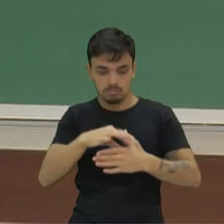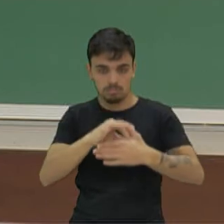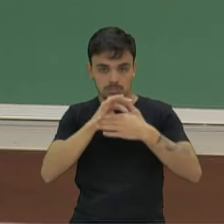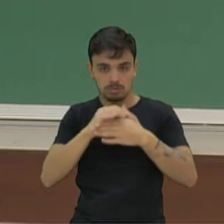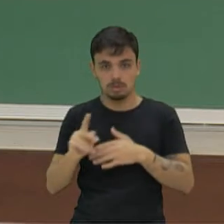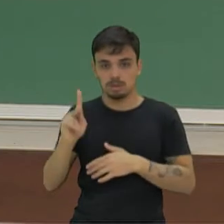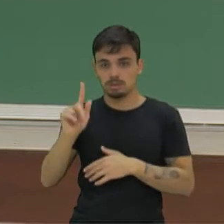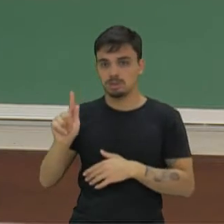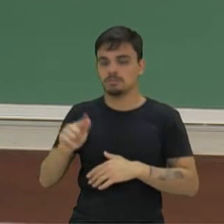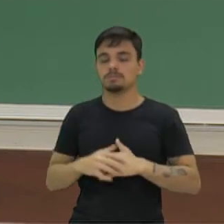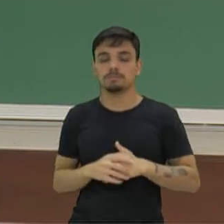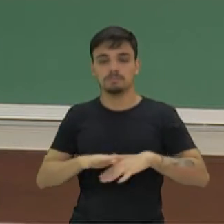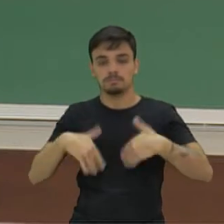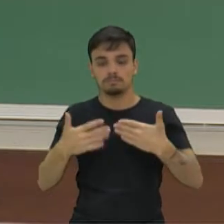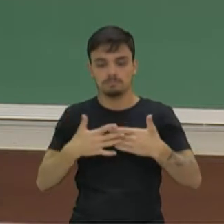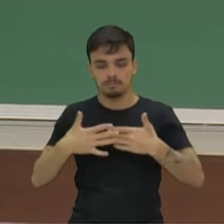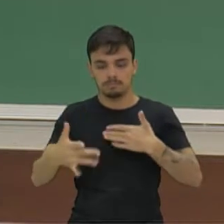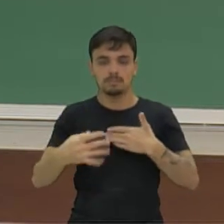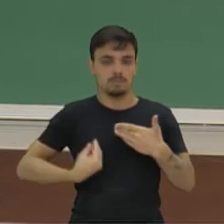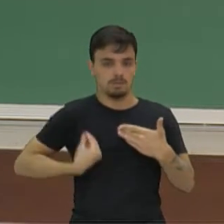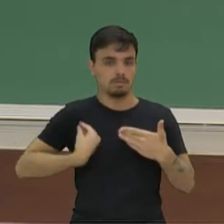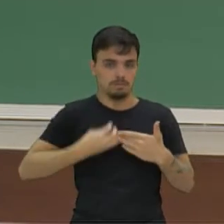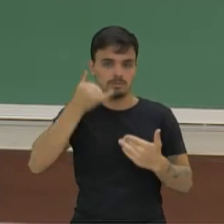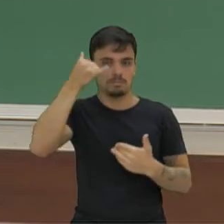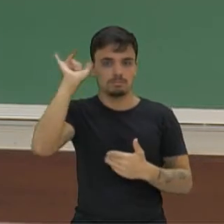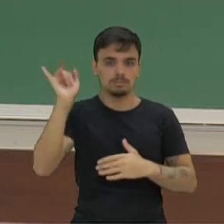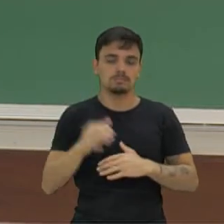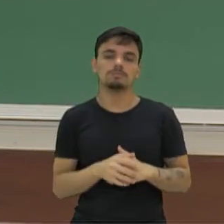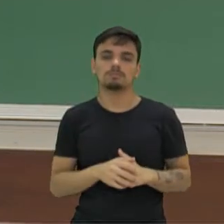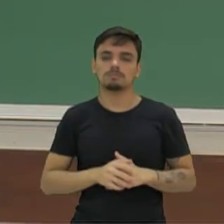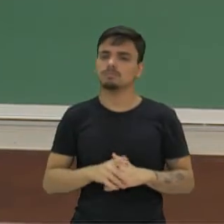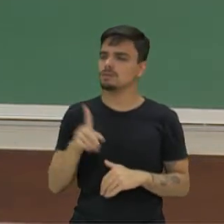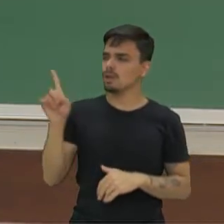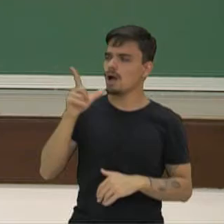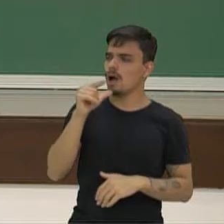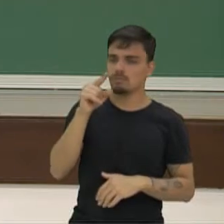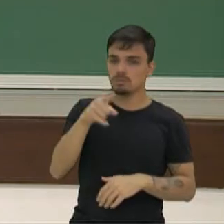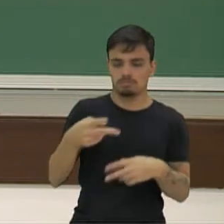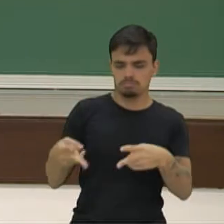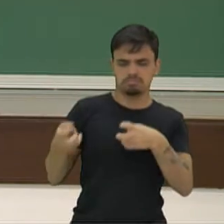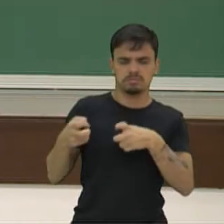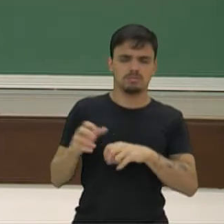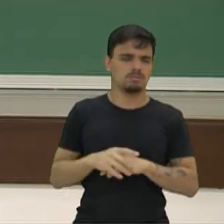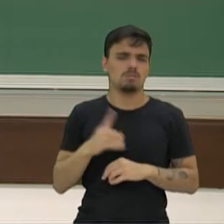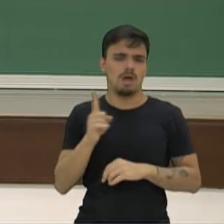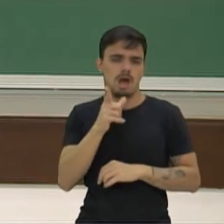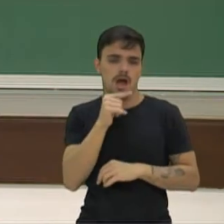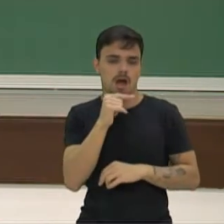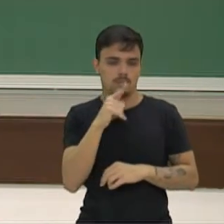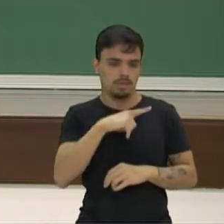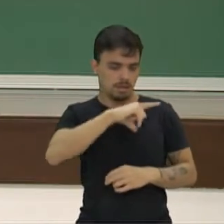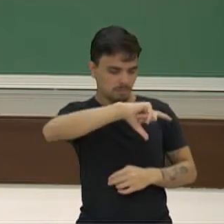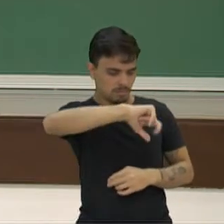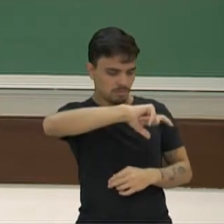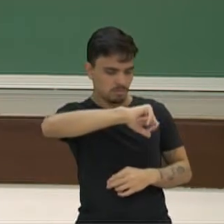vida do gado. Então esta é a água que você não vê. Não é só aquela água do meu dia a dia.